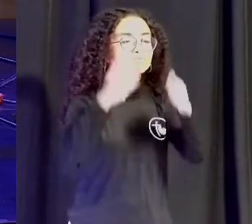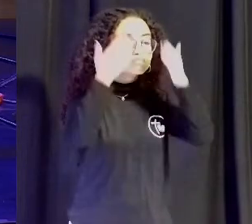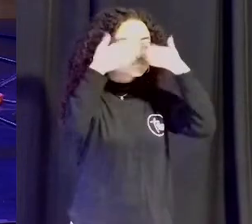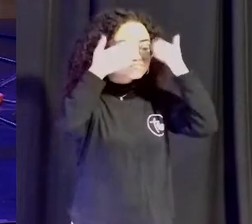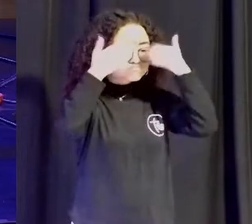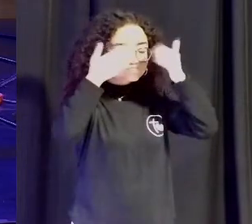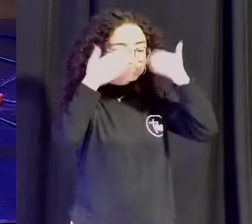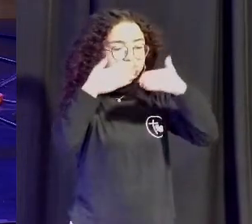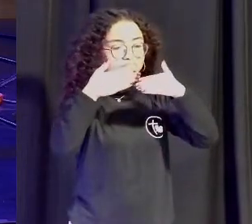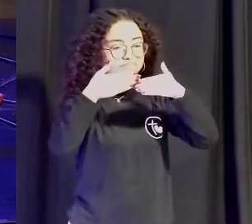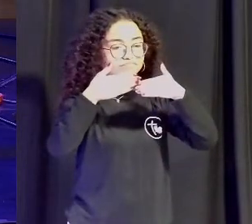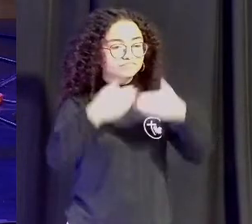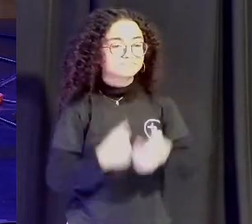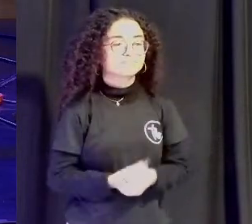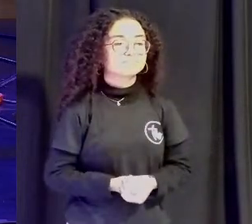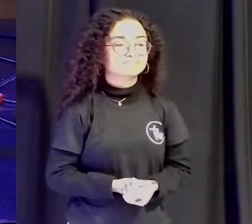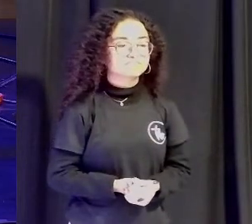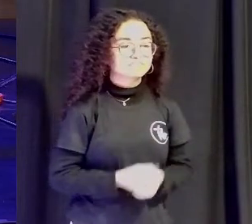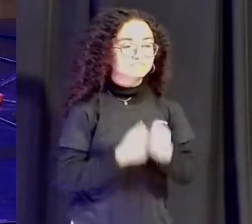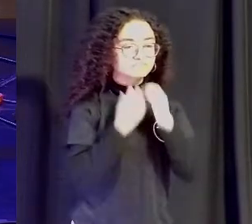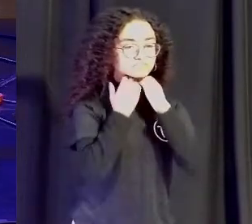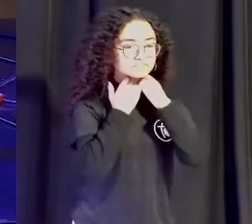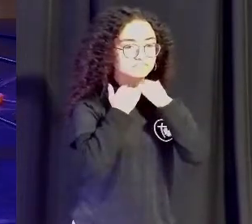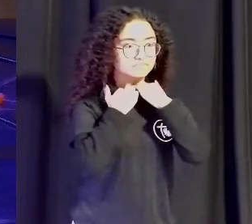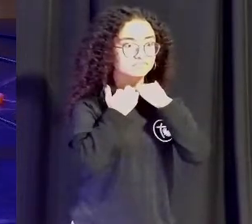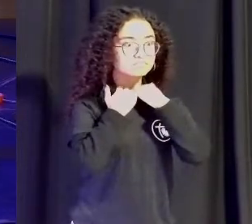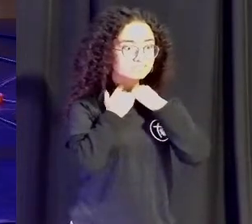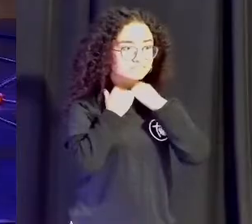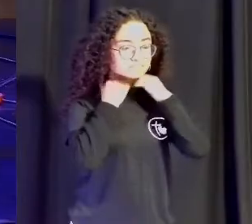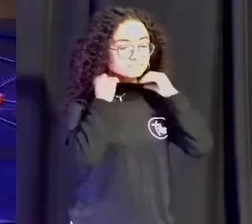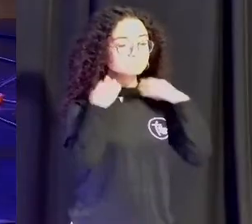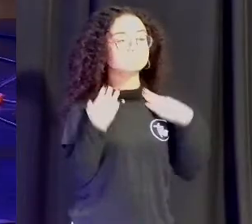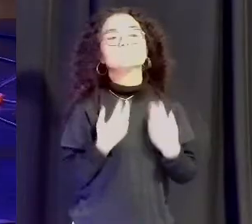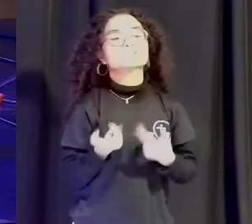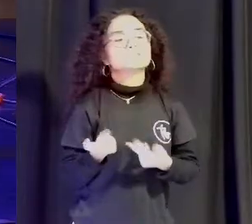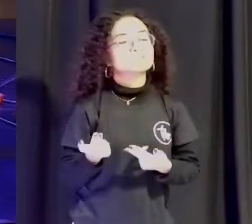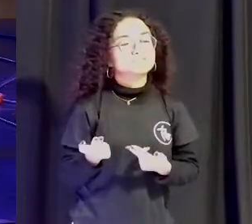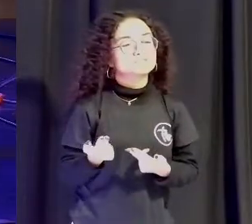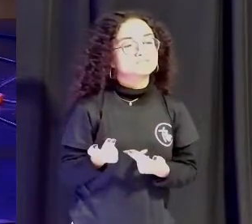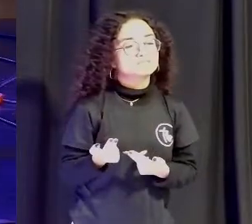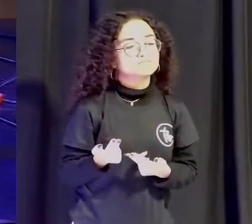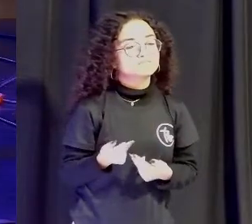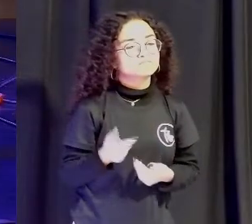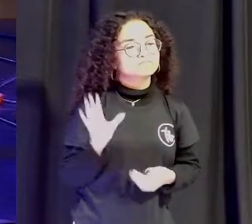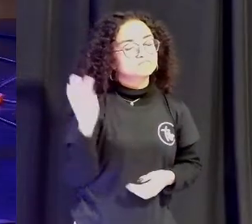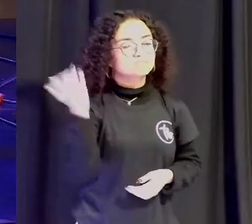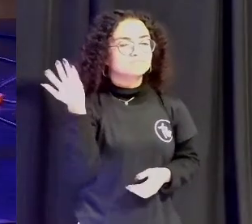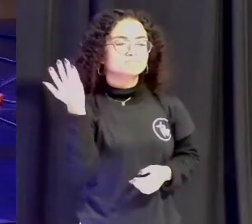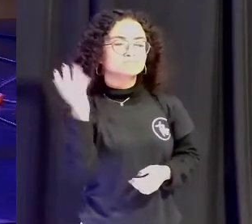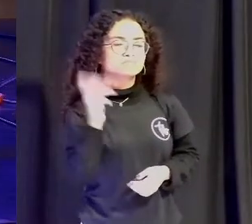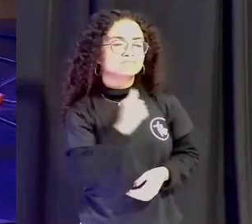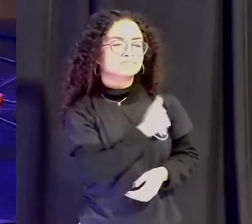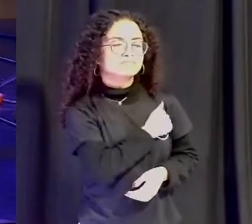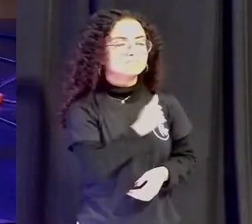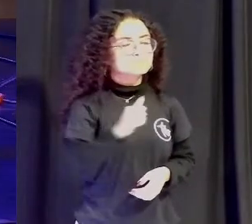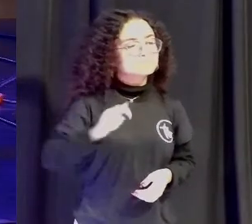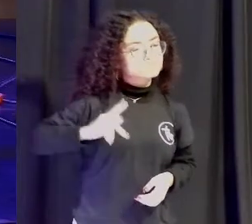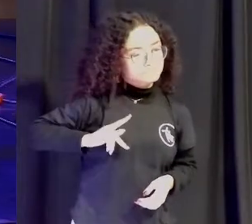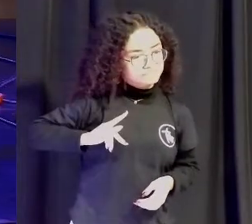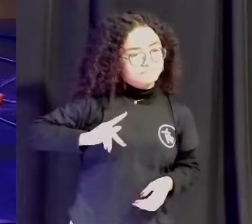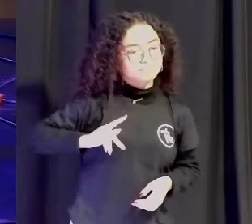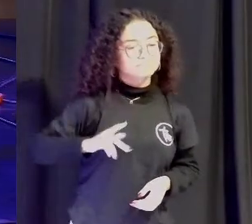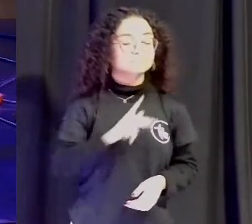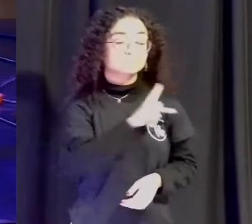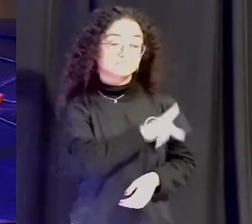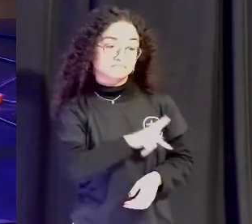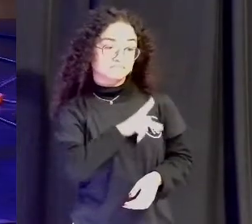fechados, como aquelas mesmas escamas que estavam nos olhos do apóstolo Paulo, enquanto perseguidor